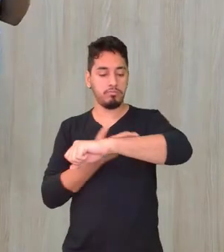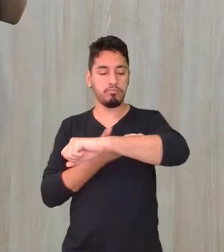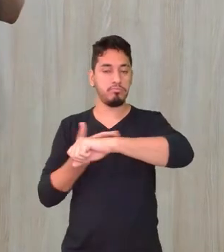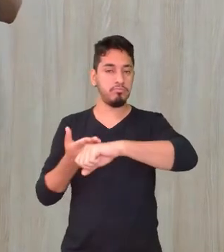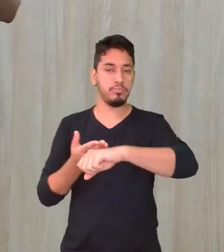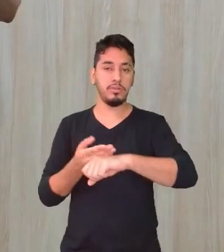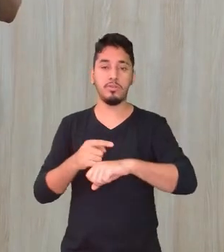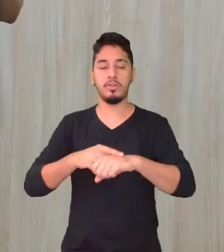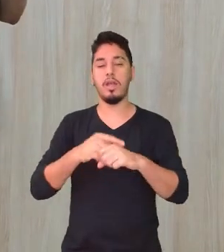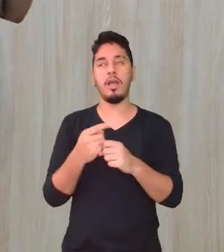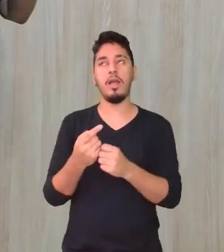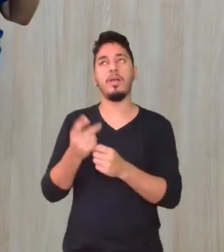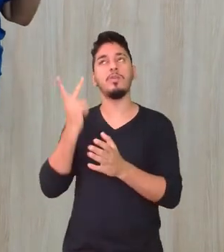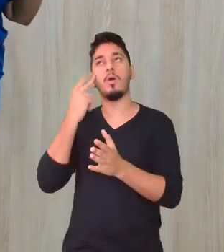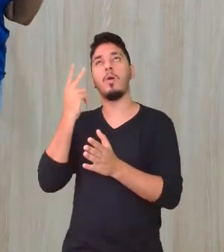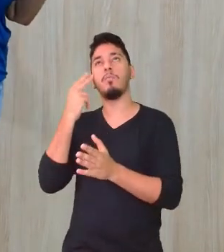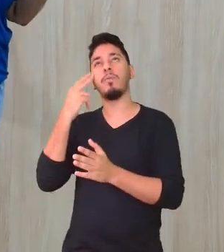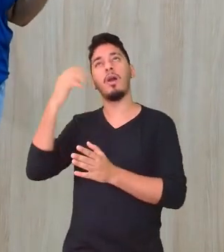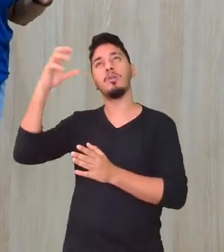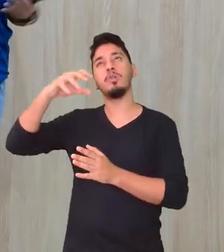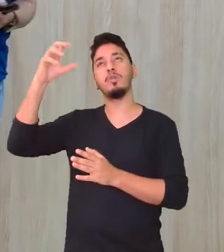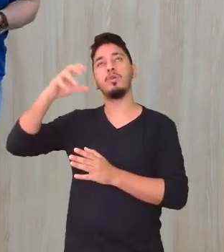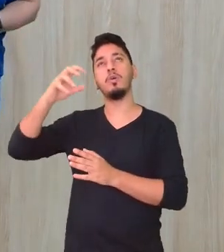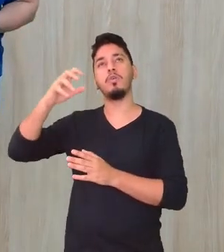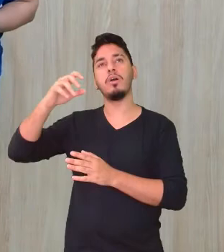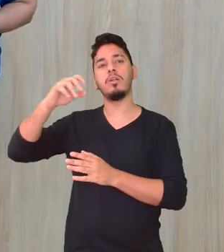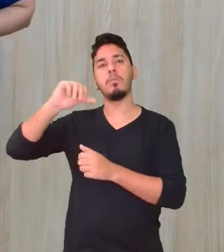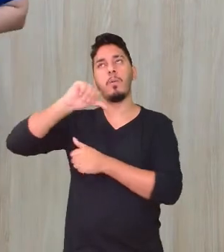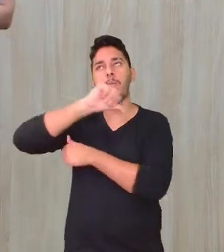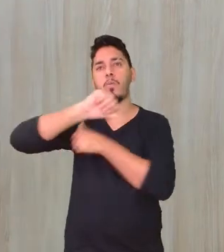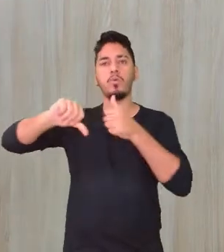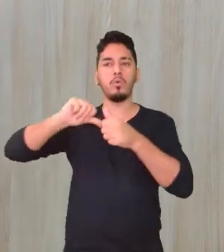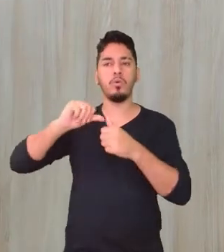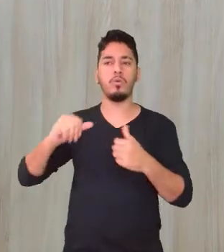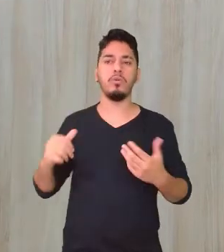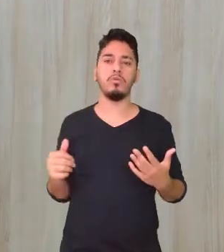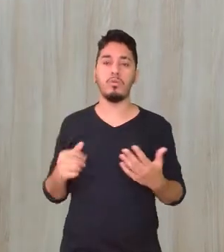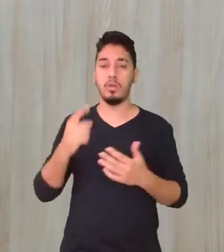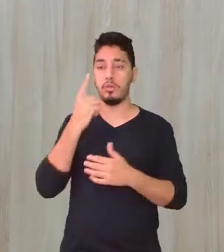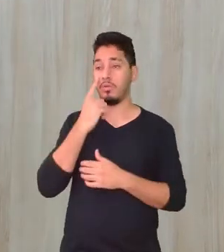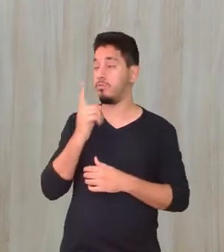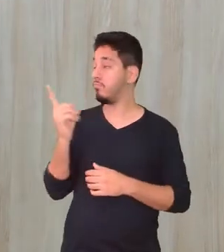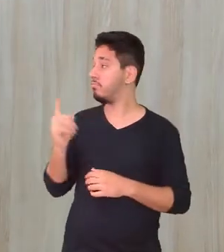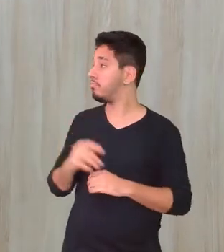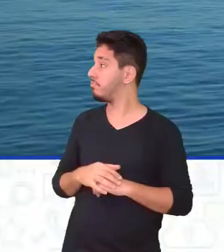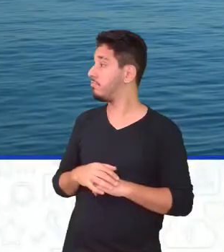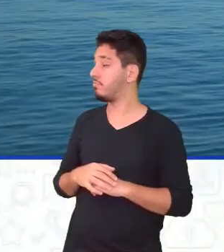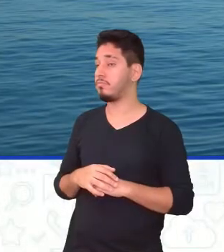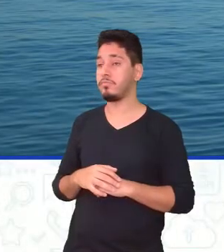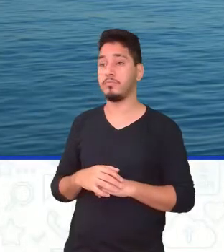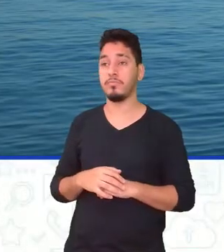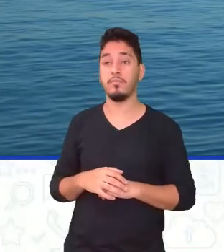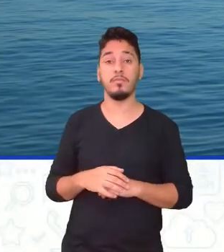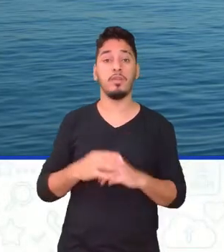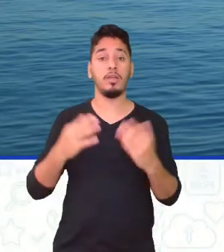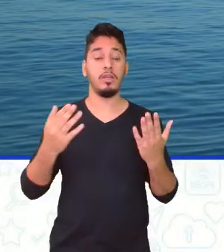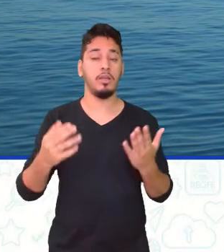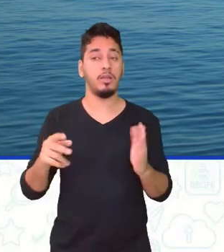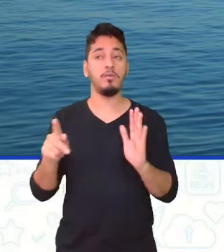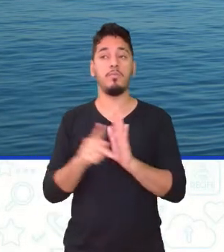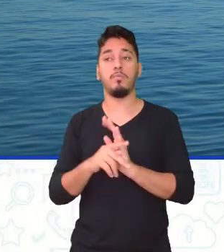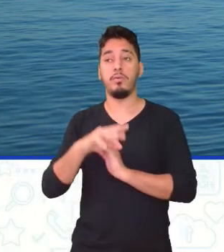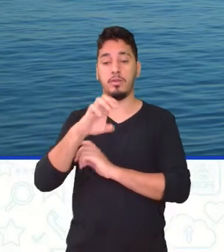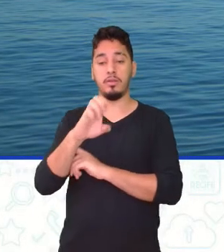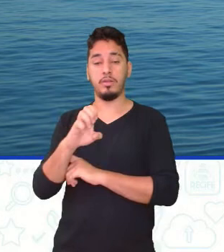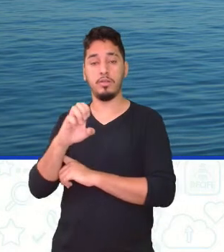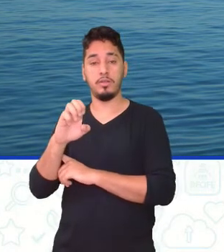Até um certo ponto era assim, depois começou a mudar, não aguentou. Virou isso aqui. E a partir disso, a